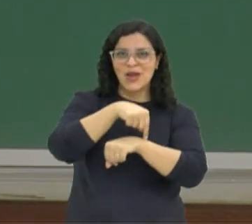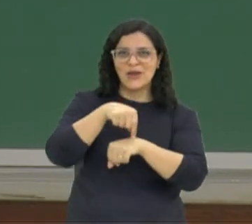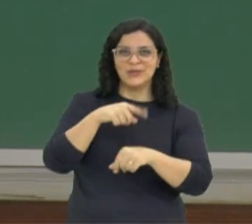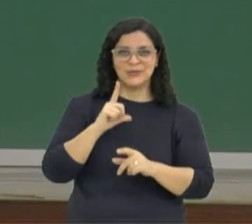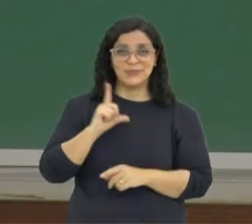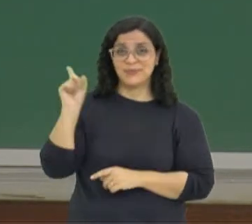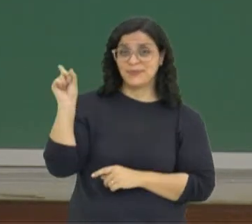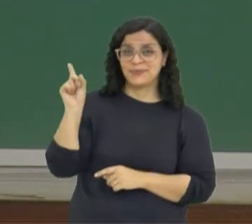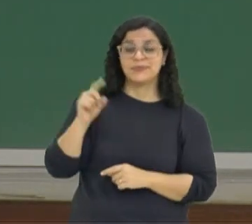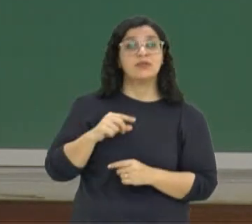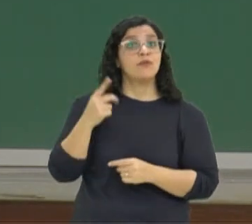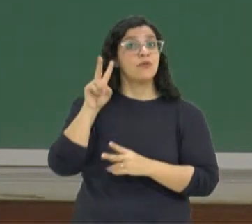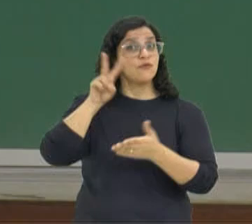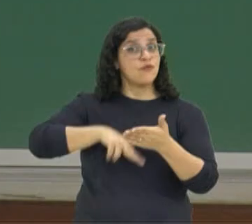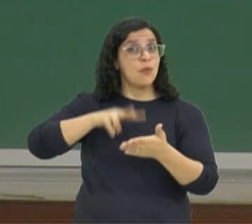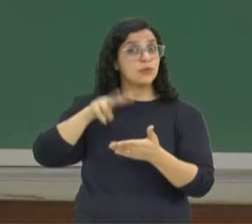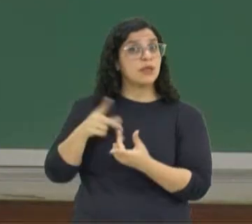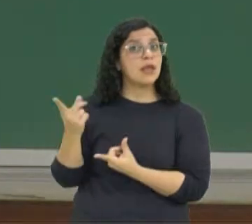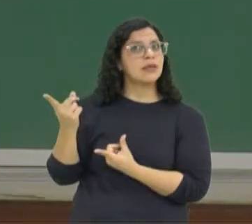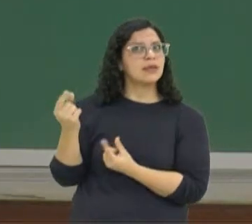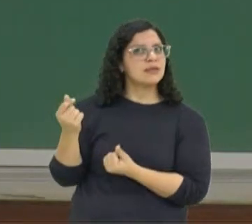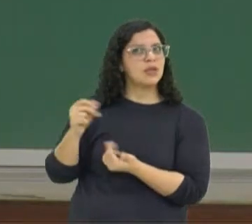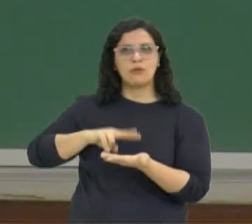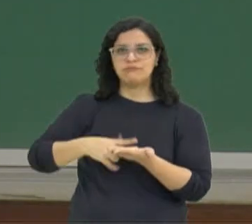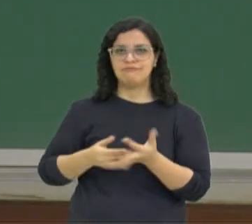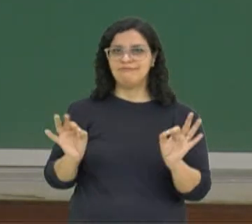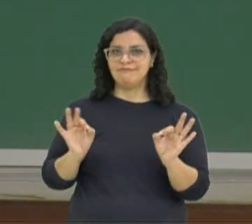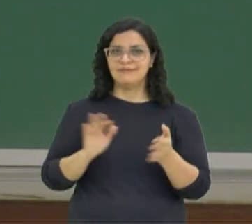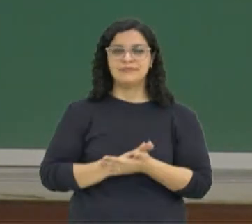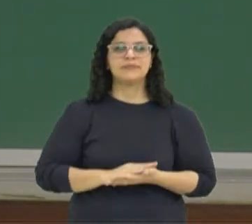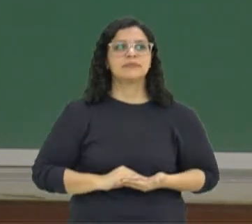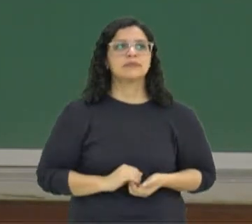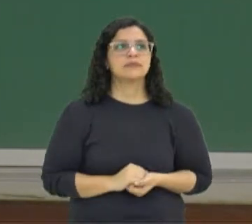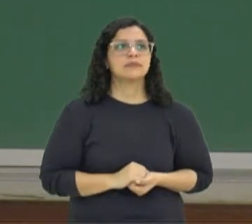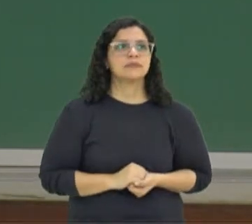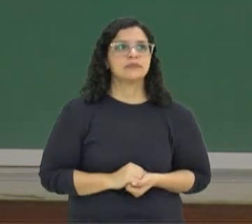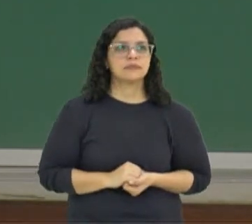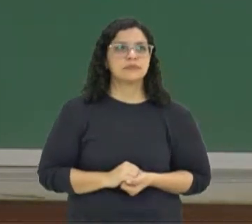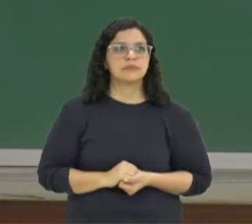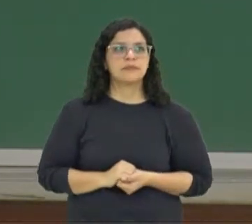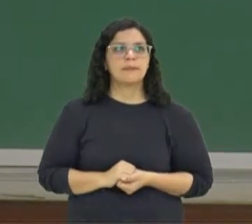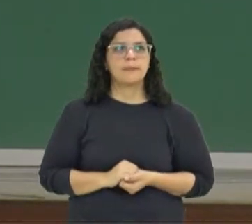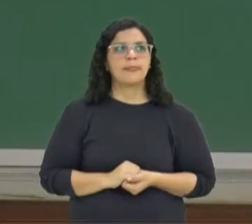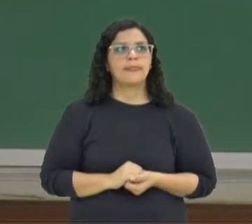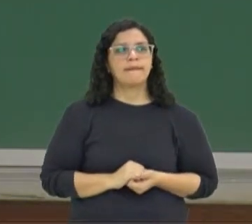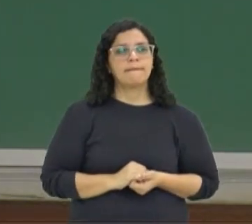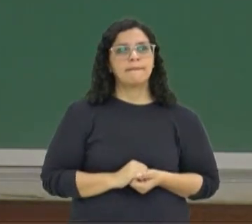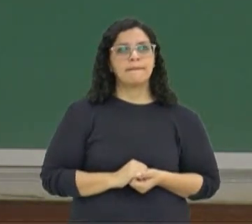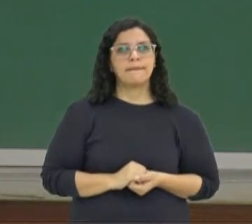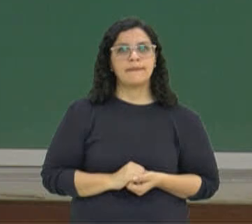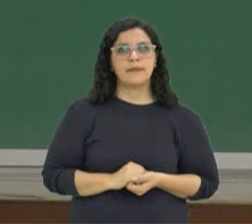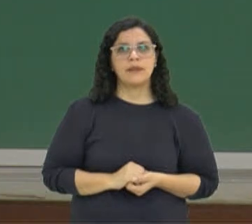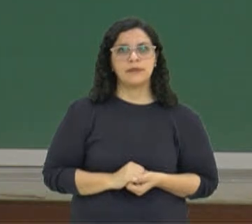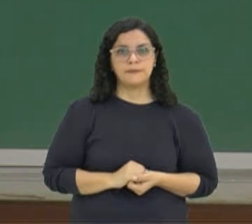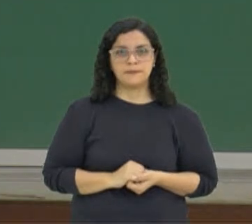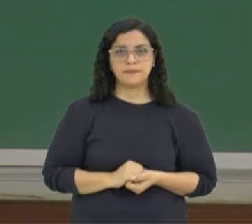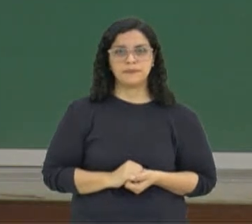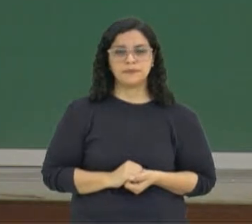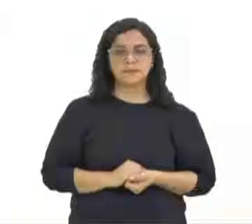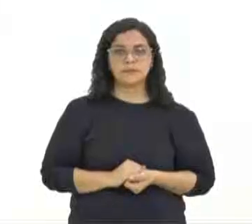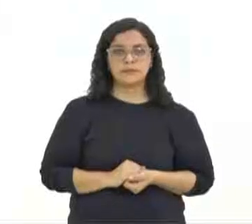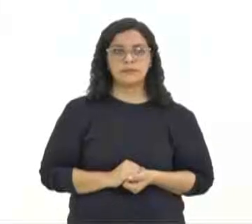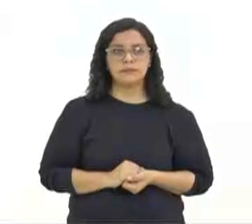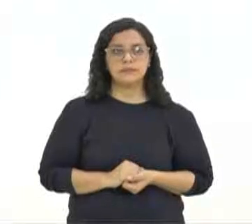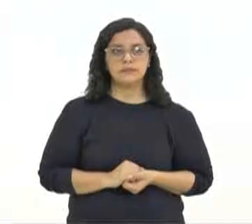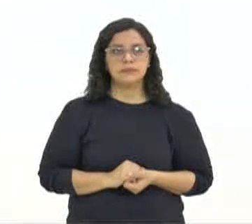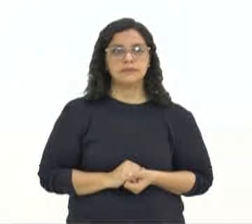ver, pense nisso. Então, ele está falando conosco, né? Conosco, nós leitores. Pense nisto. Quando te